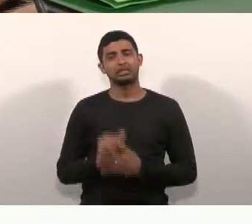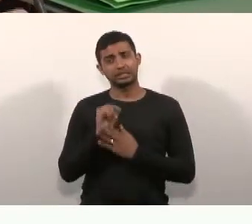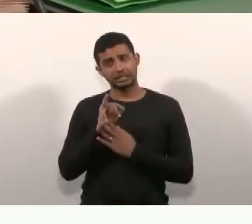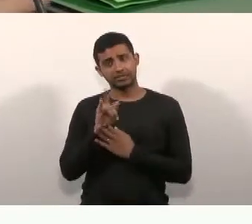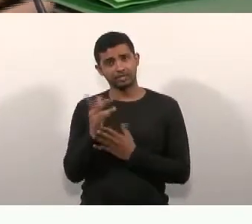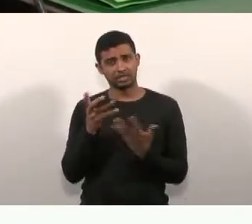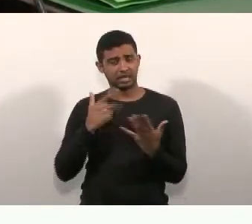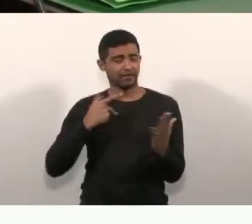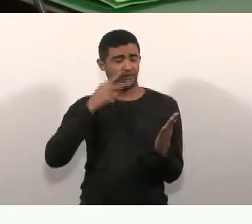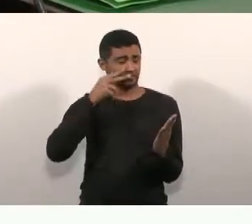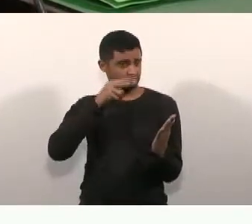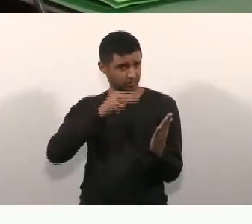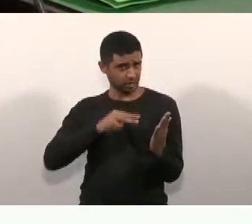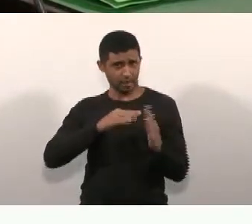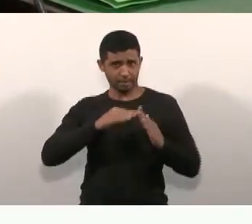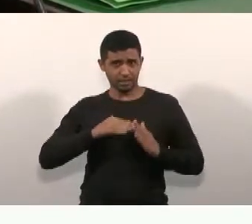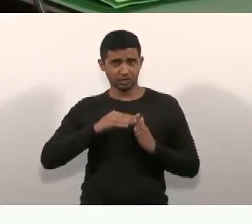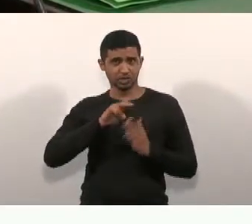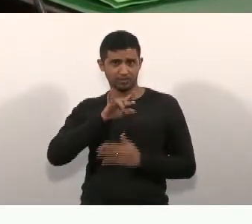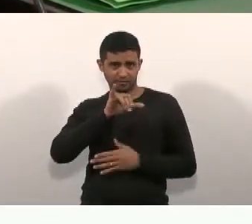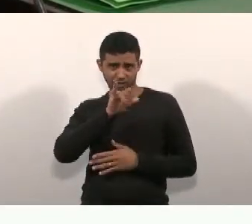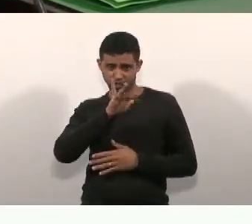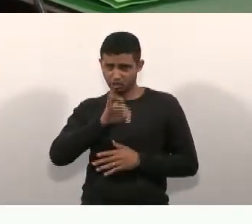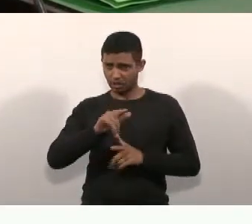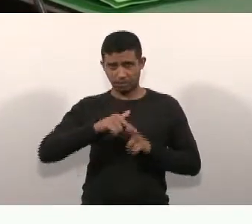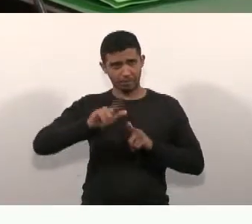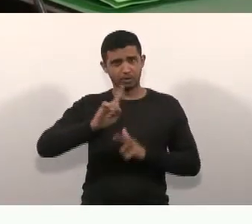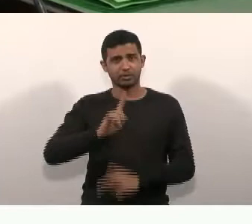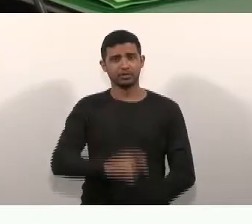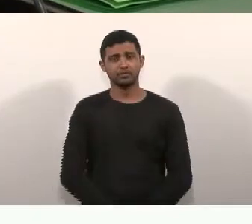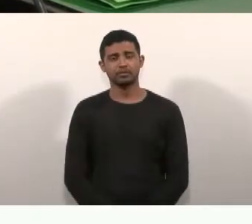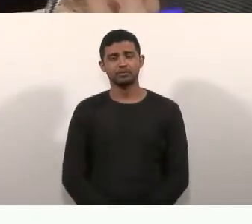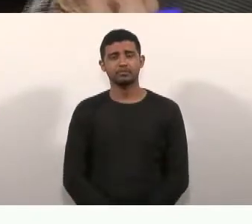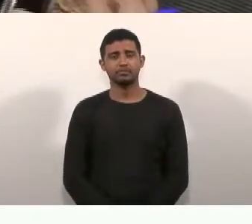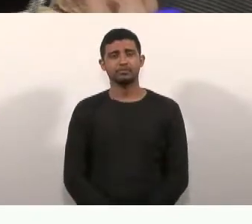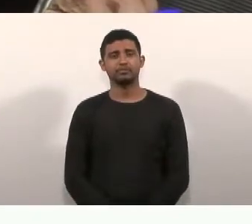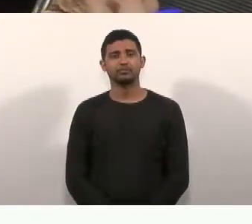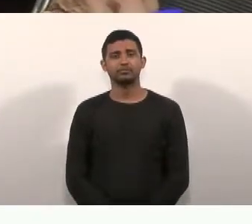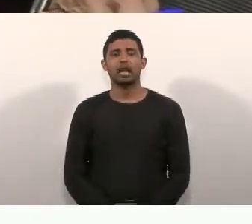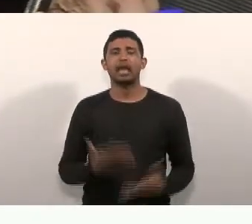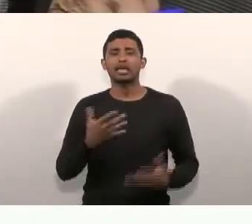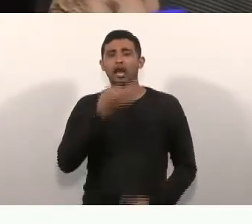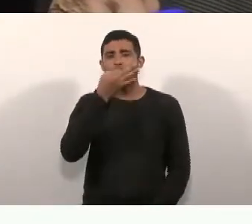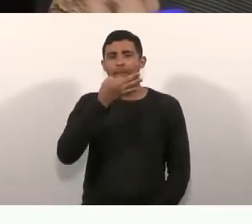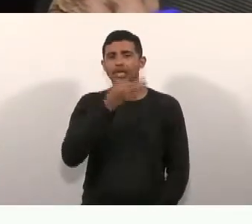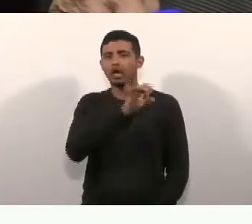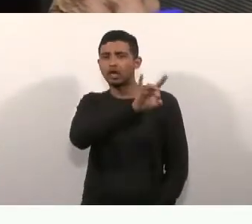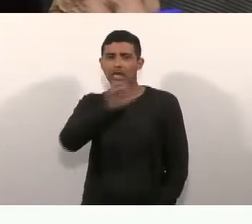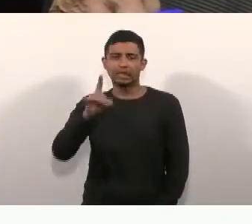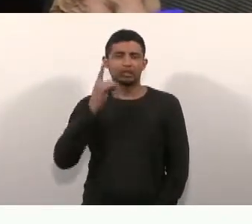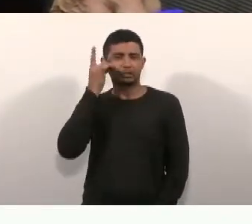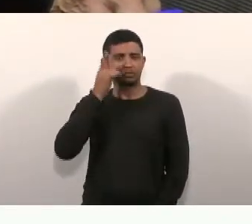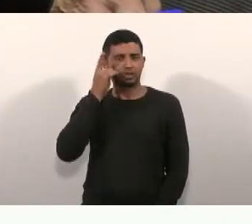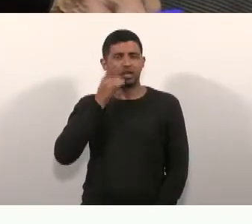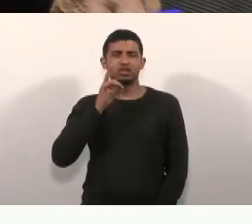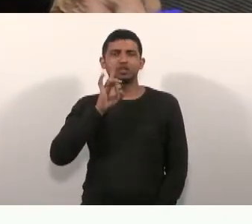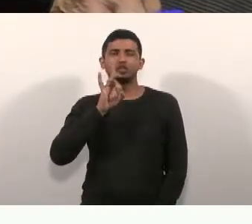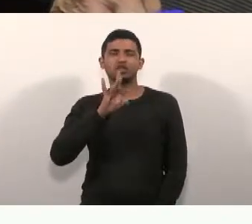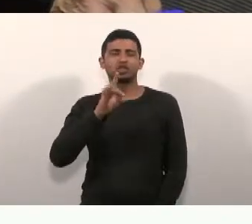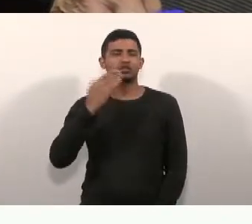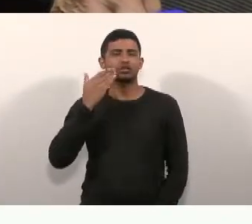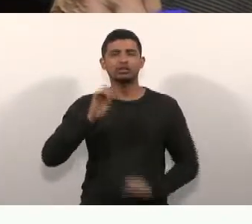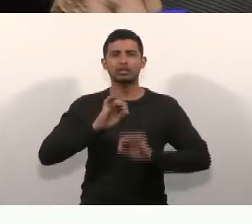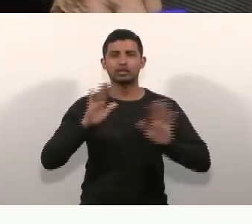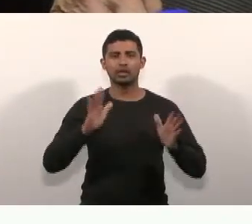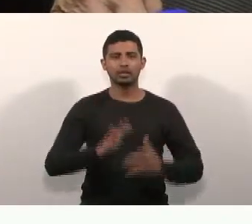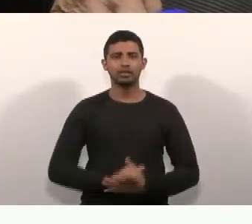pedir vista para analisar melhor, não há problema nenhum. Queria ouvir os outros deputados, mas se não, gostaria só de entender um pouco mais sobre